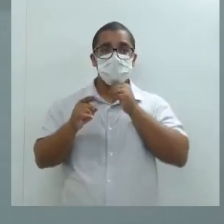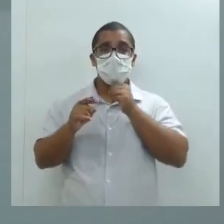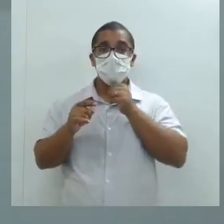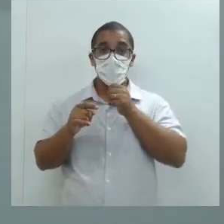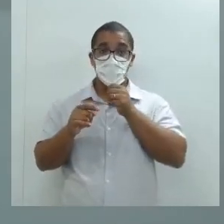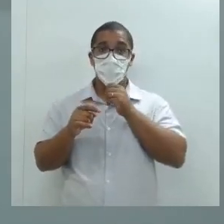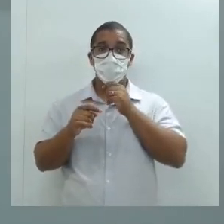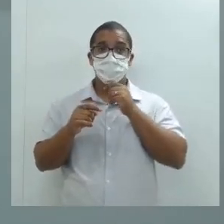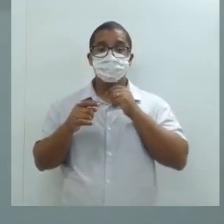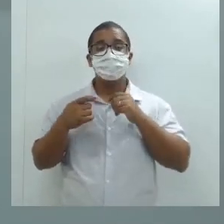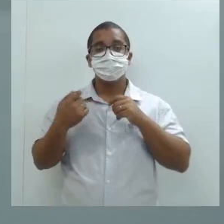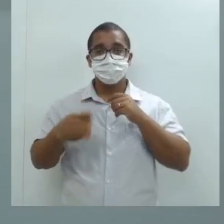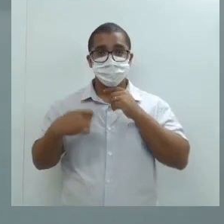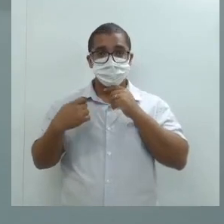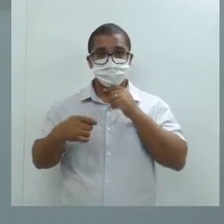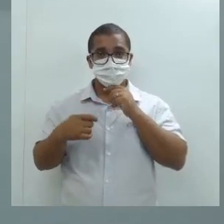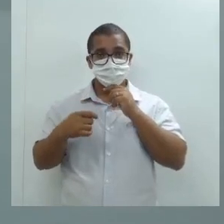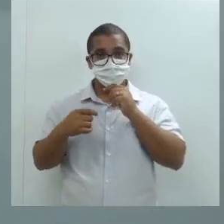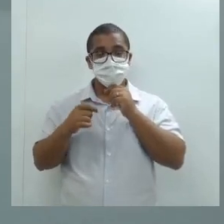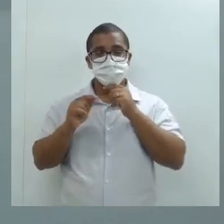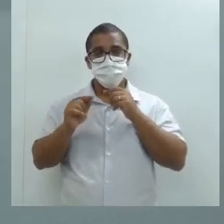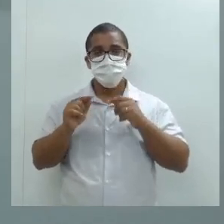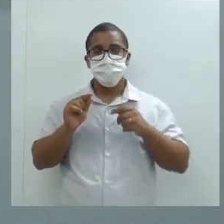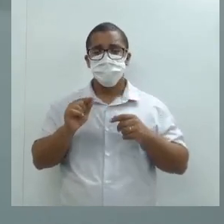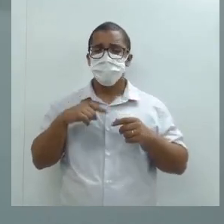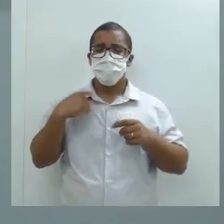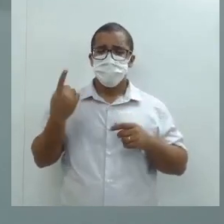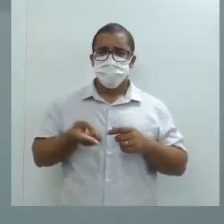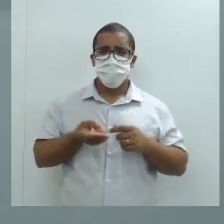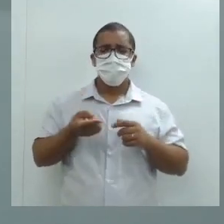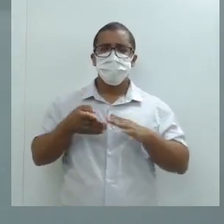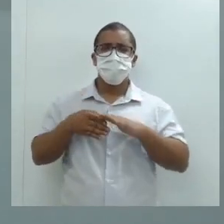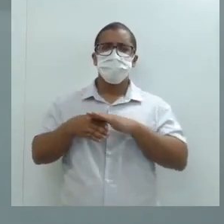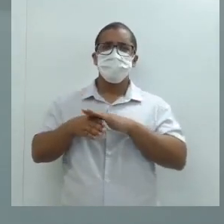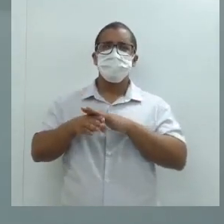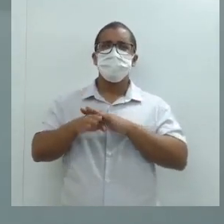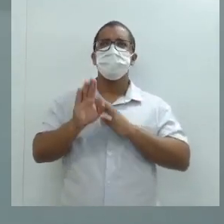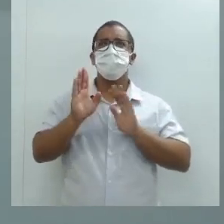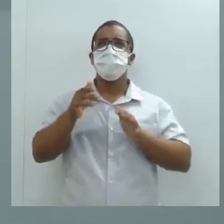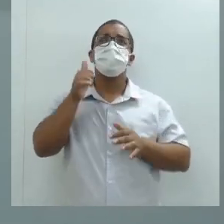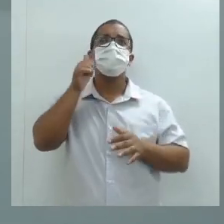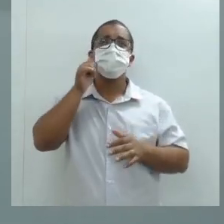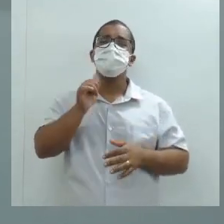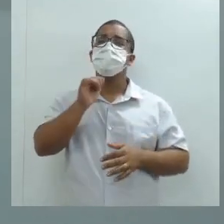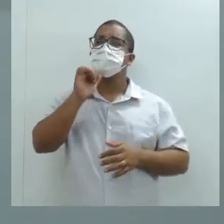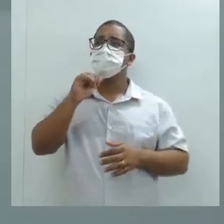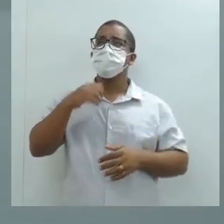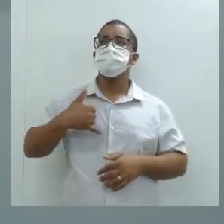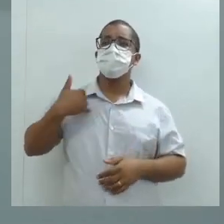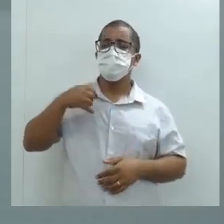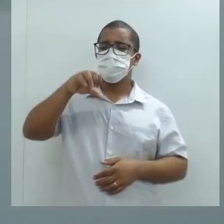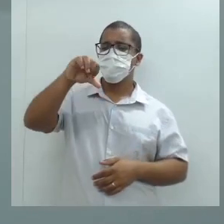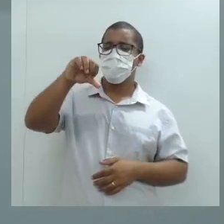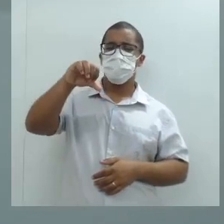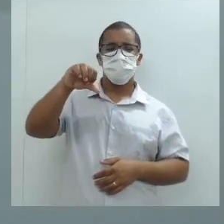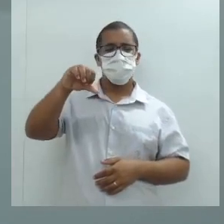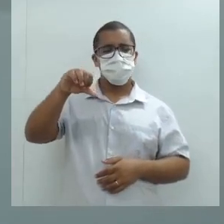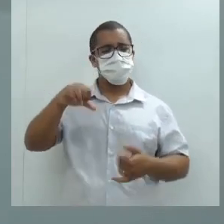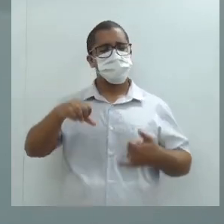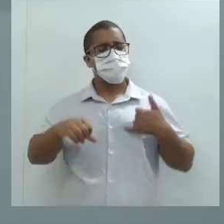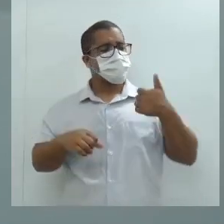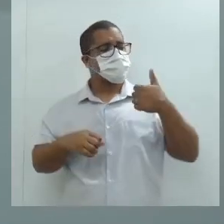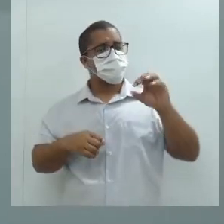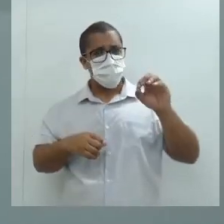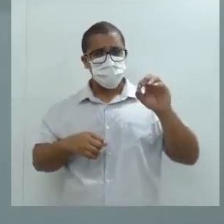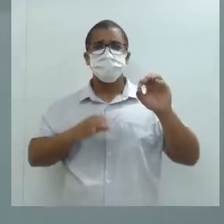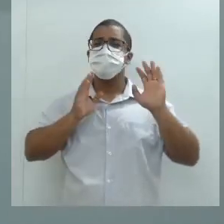que cair. Não podemos conviver com essa existência de meninas de 9 anos, de 10 anos